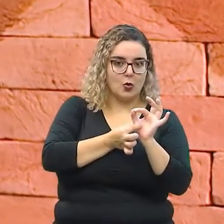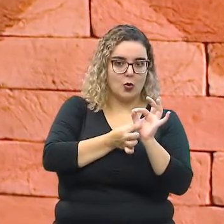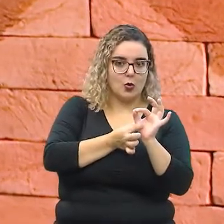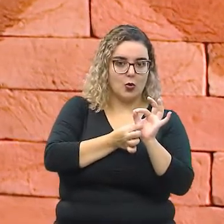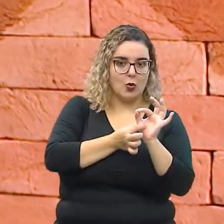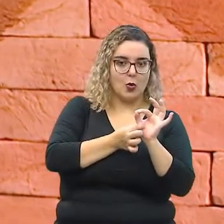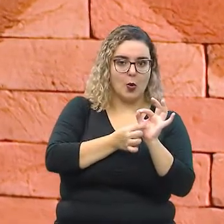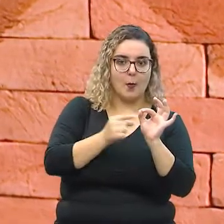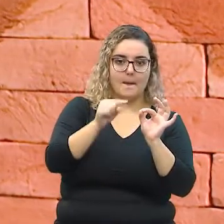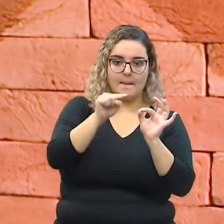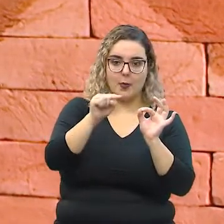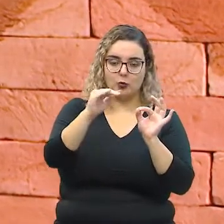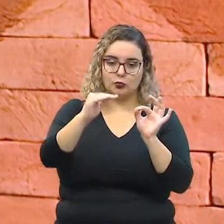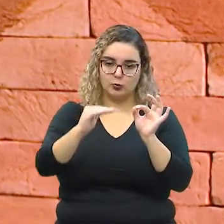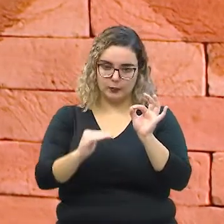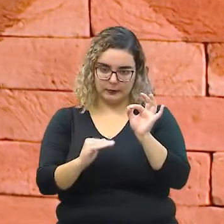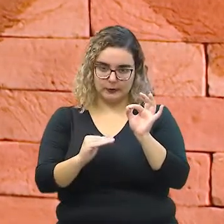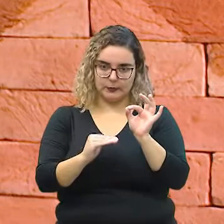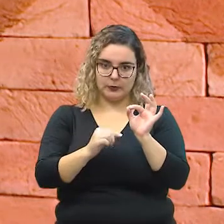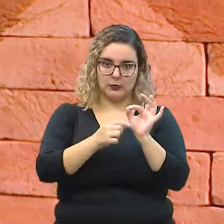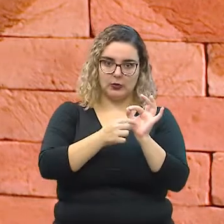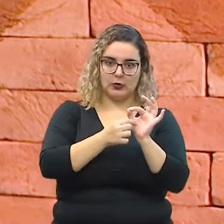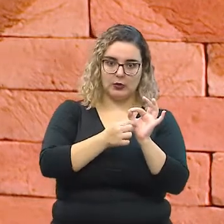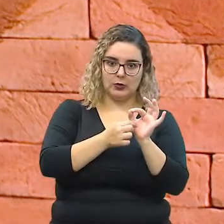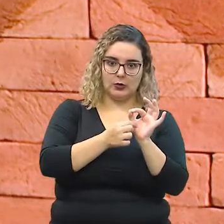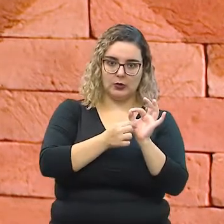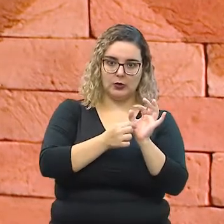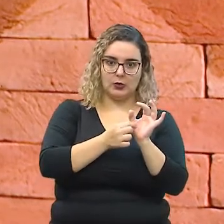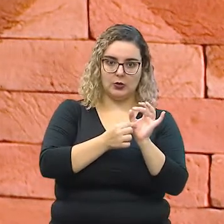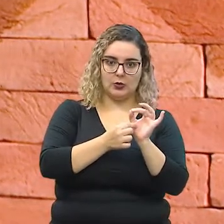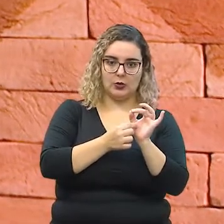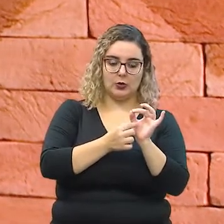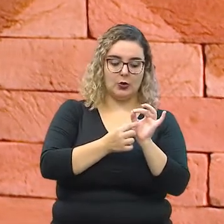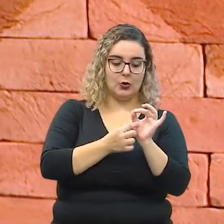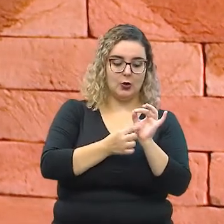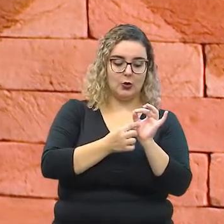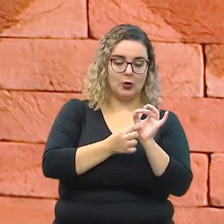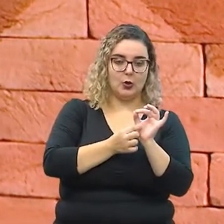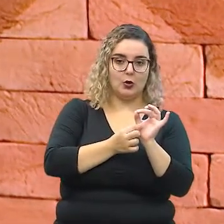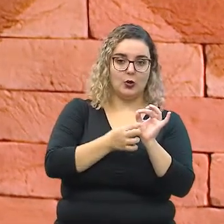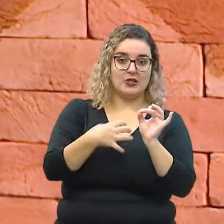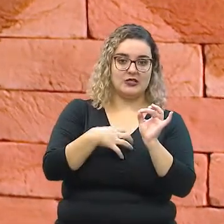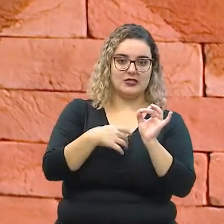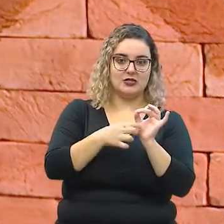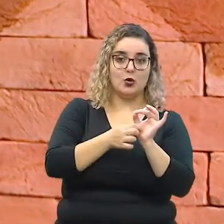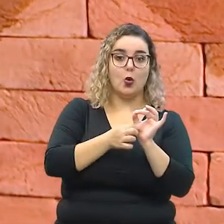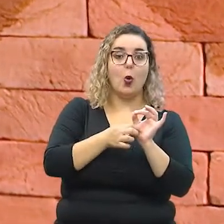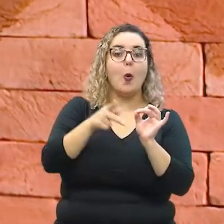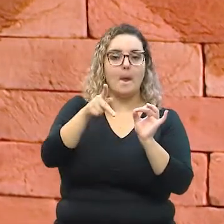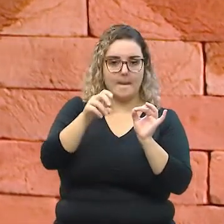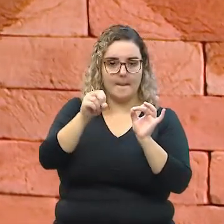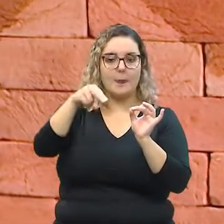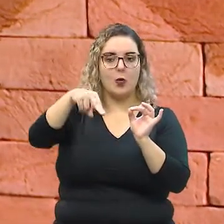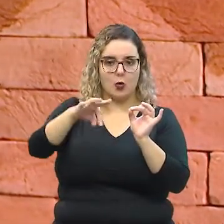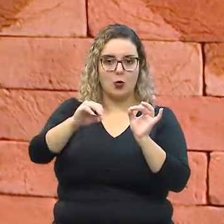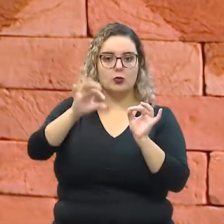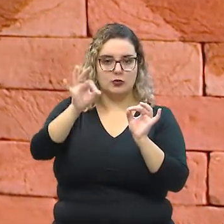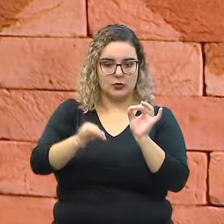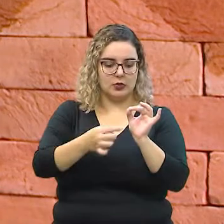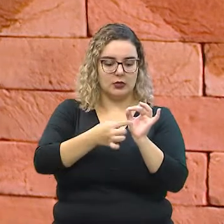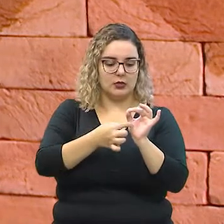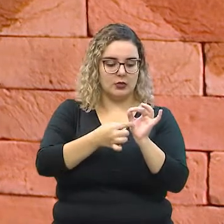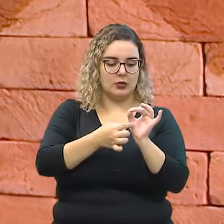ponto menos, aqui você tem o ponto e aqui você tem o